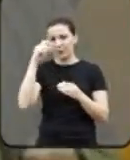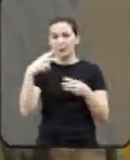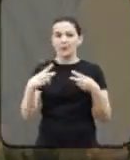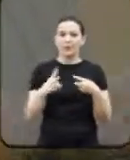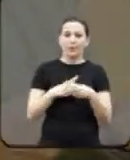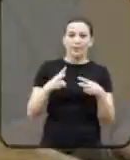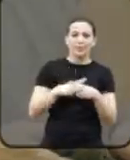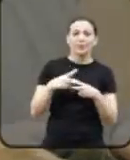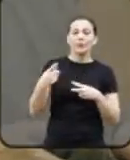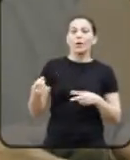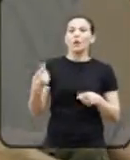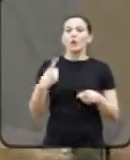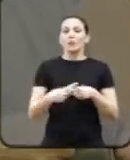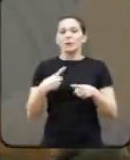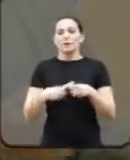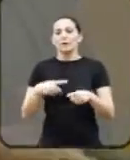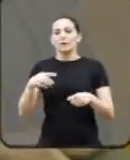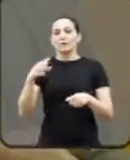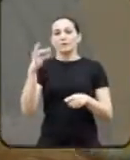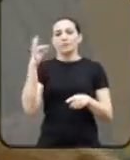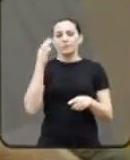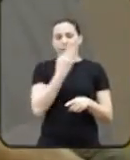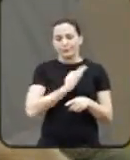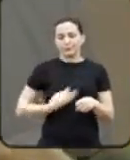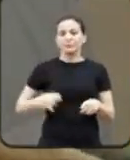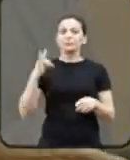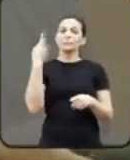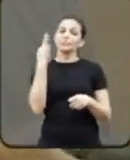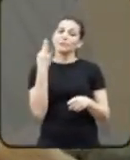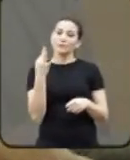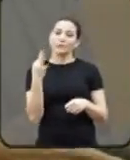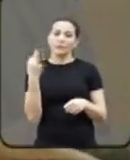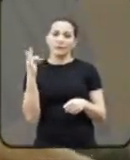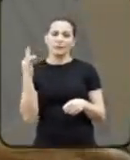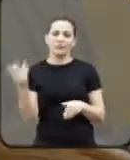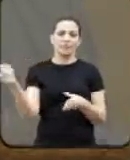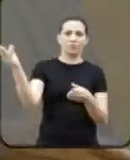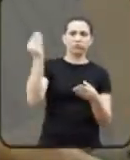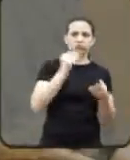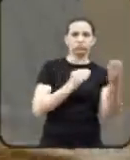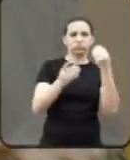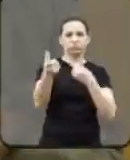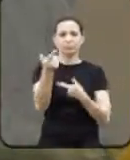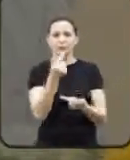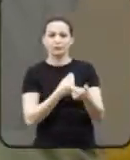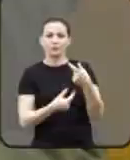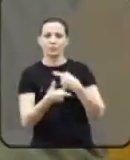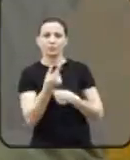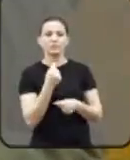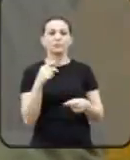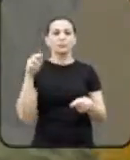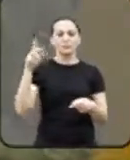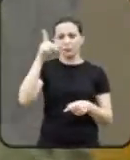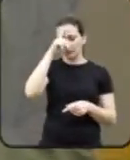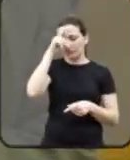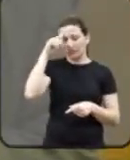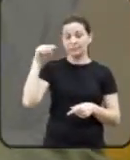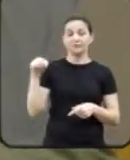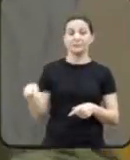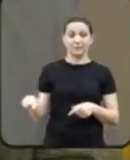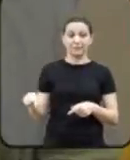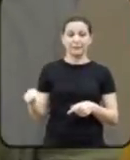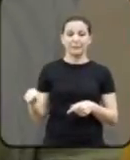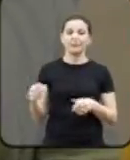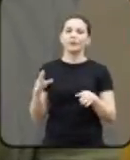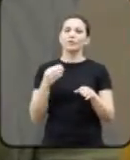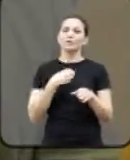era, por que o governo federal não autoriza vir os valores que tem que vir para a gota, para custear a